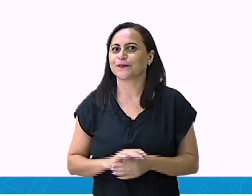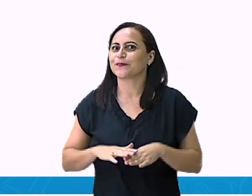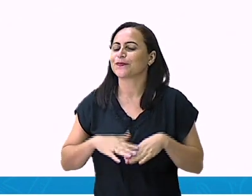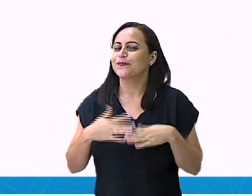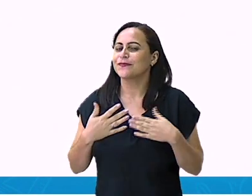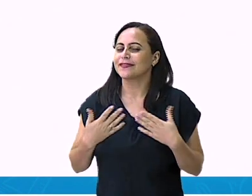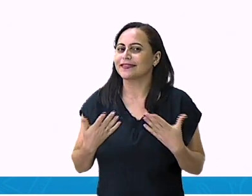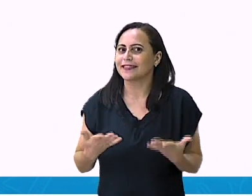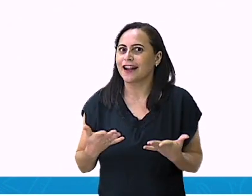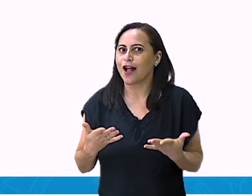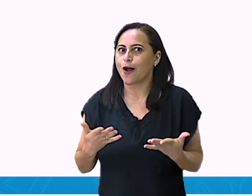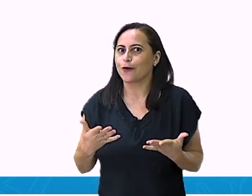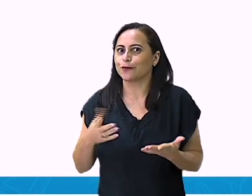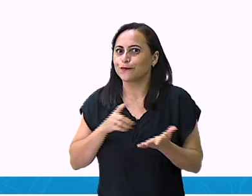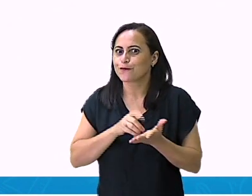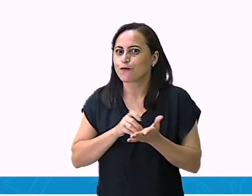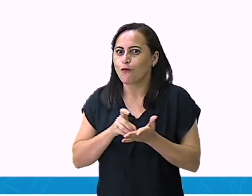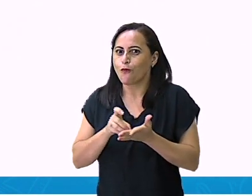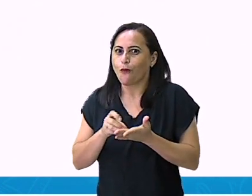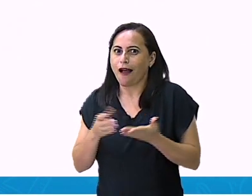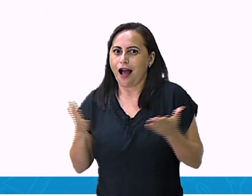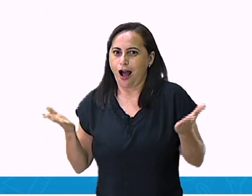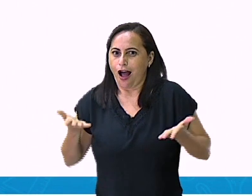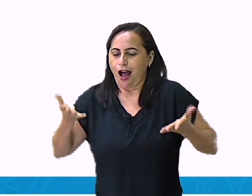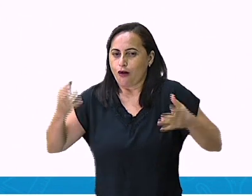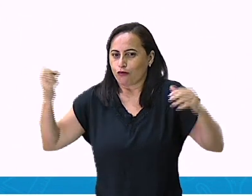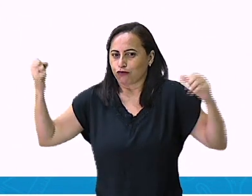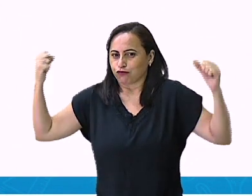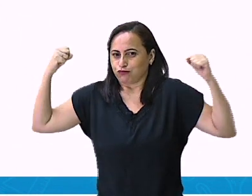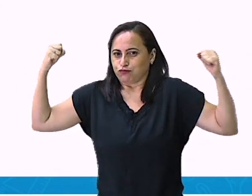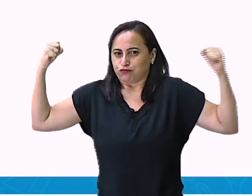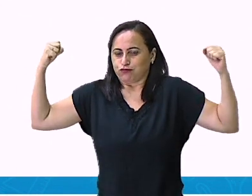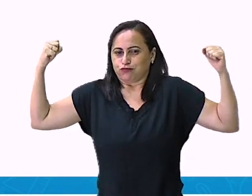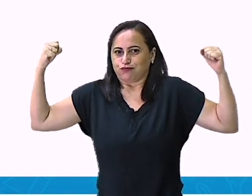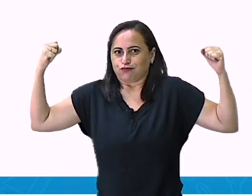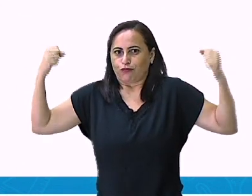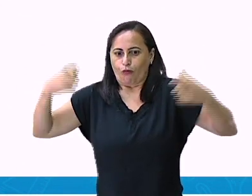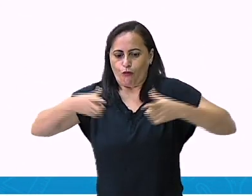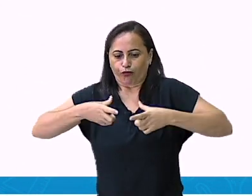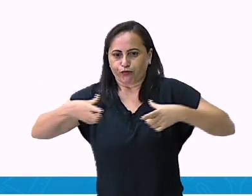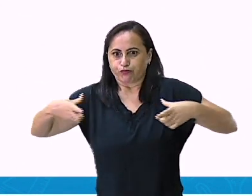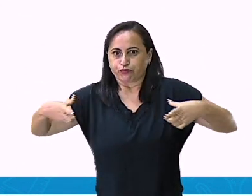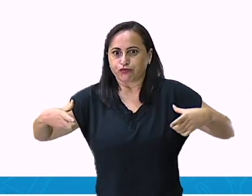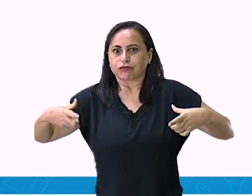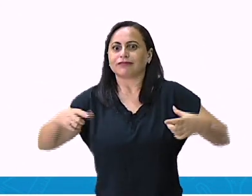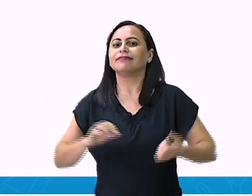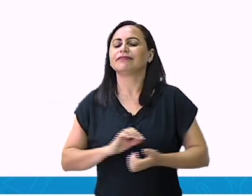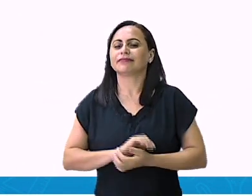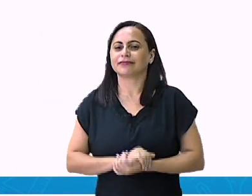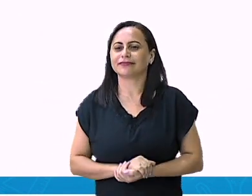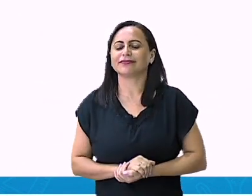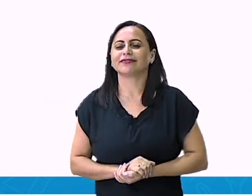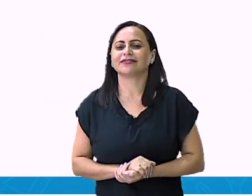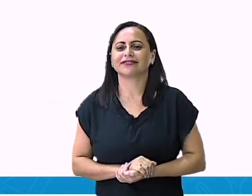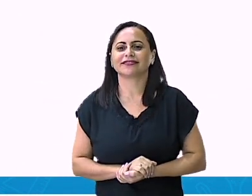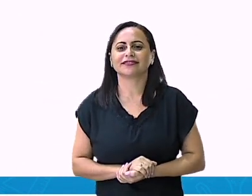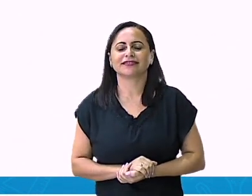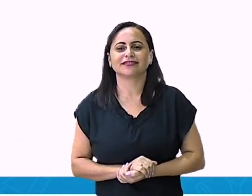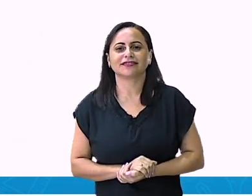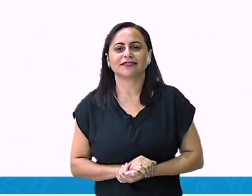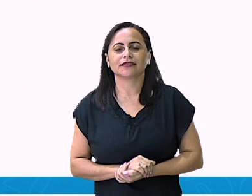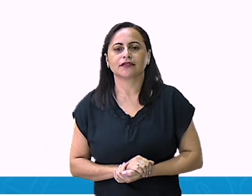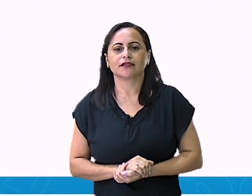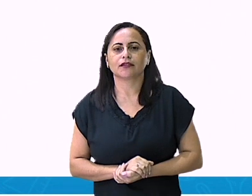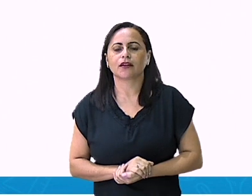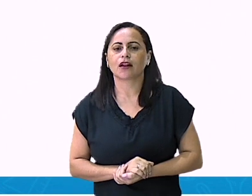Então, ela ficou forte, ficou grande, robusta. Muito bem. Ela